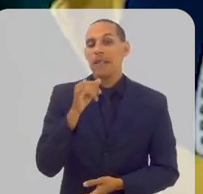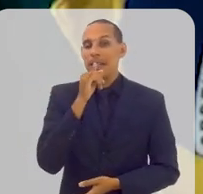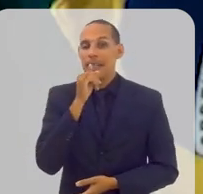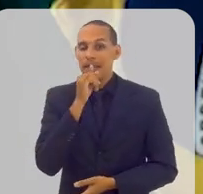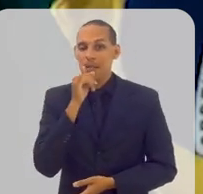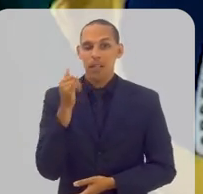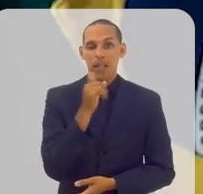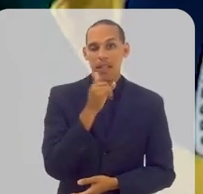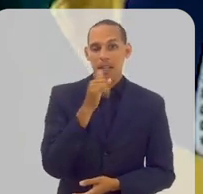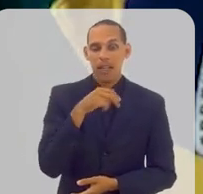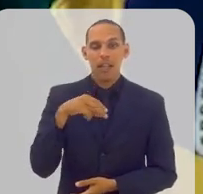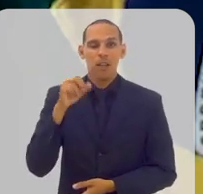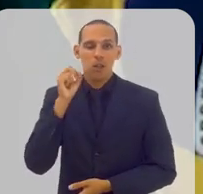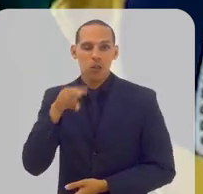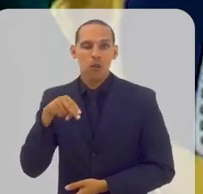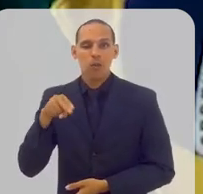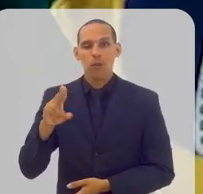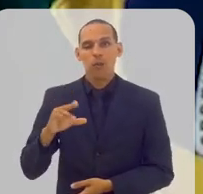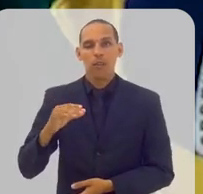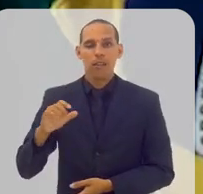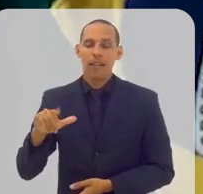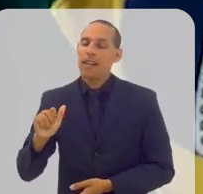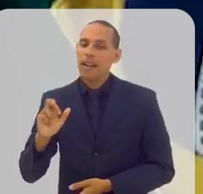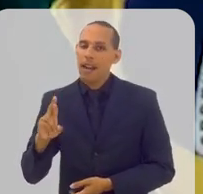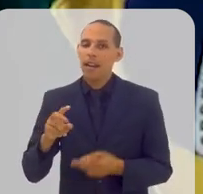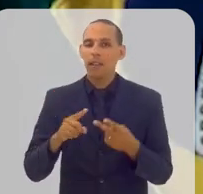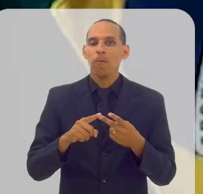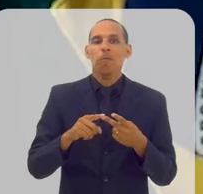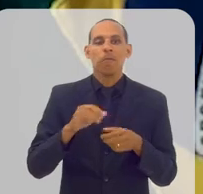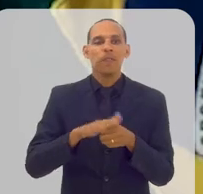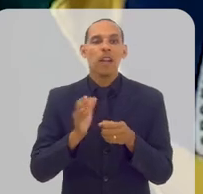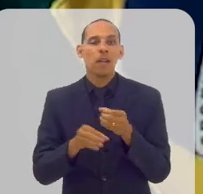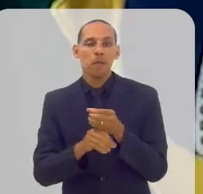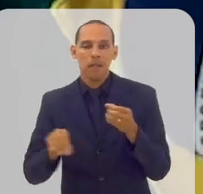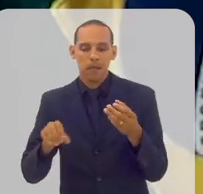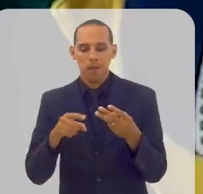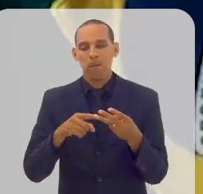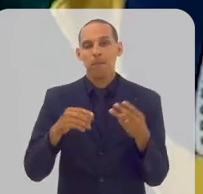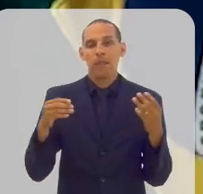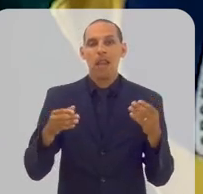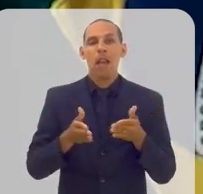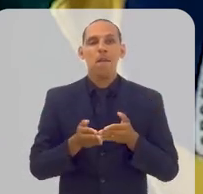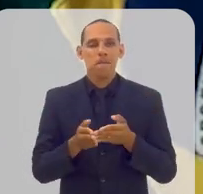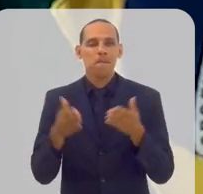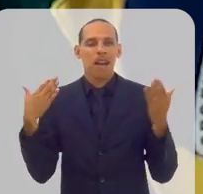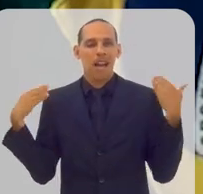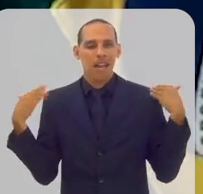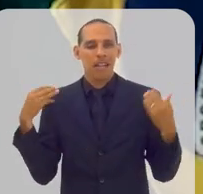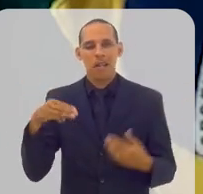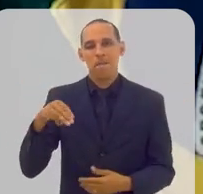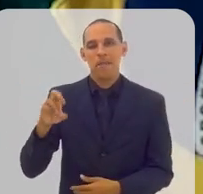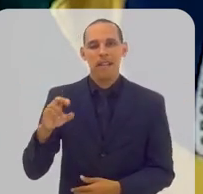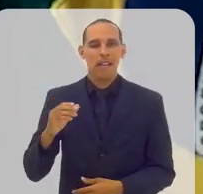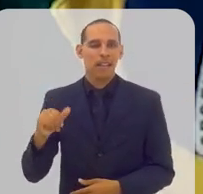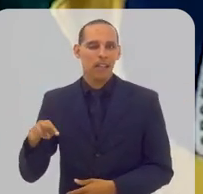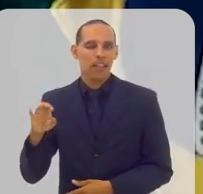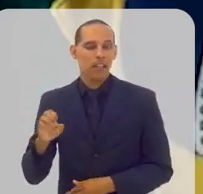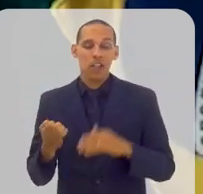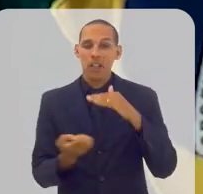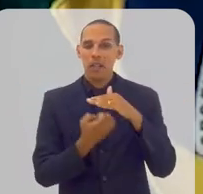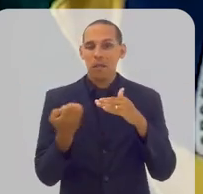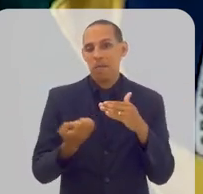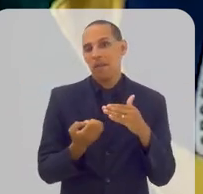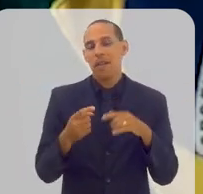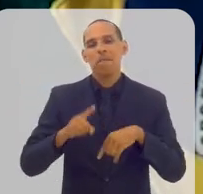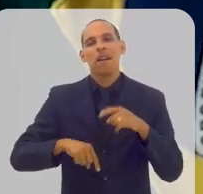energia nuclear, saneamento, marinha mercante, empresas de material bélico, entre outras,